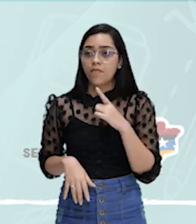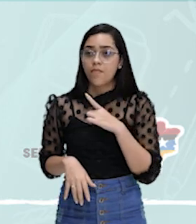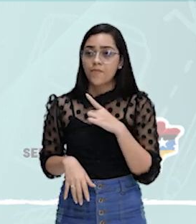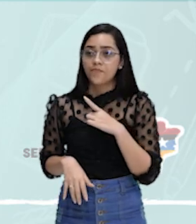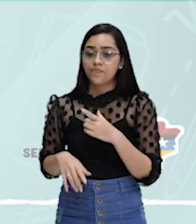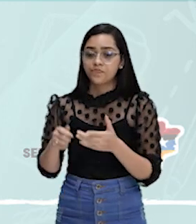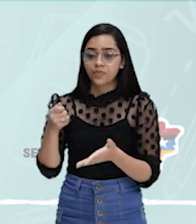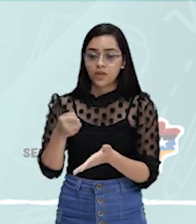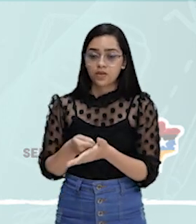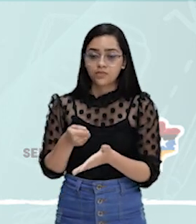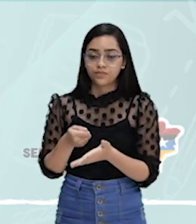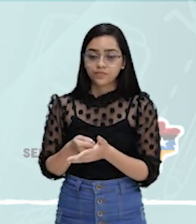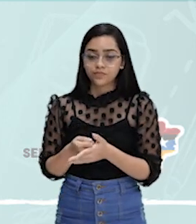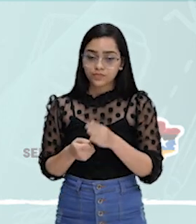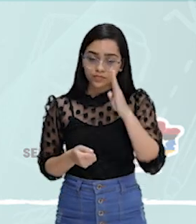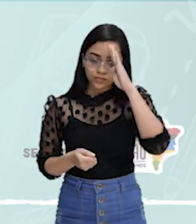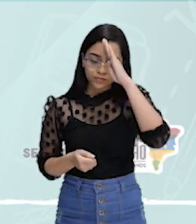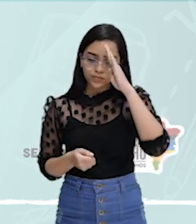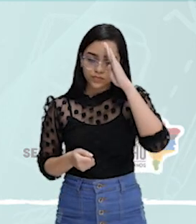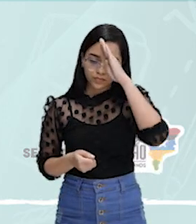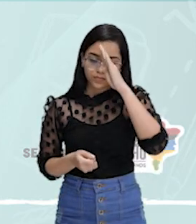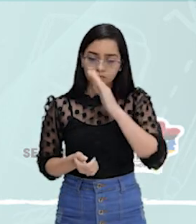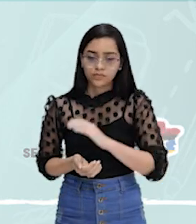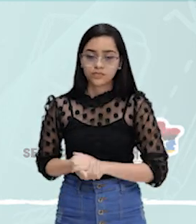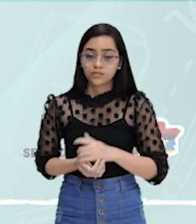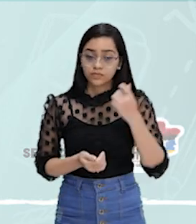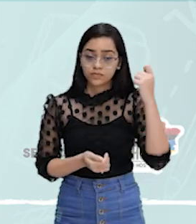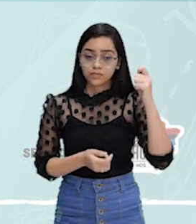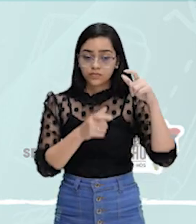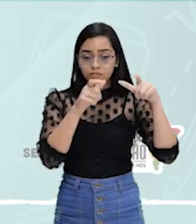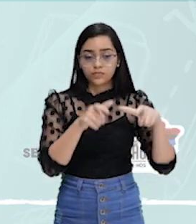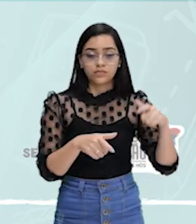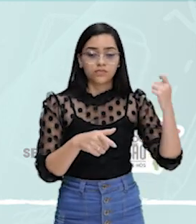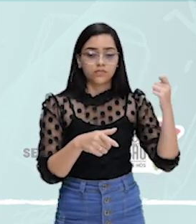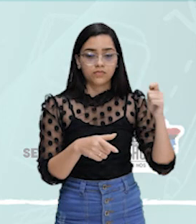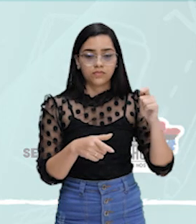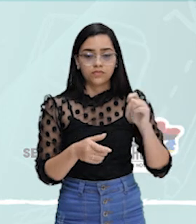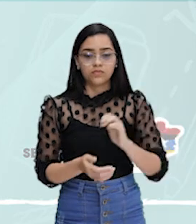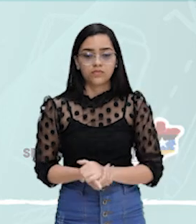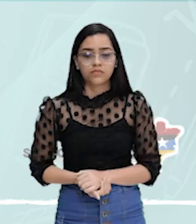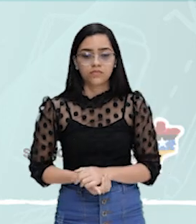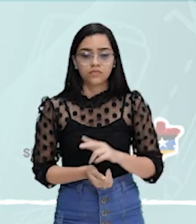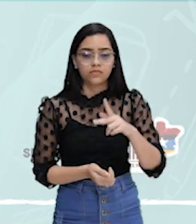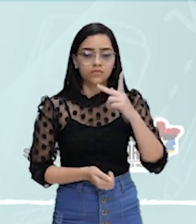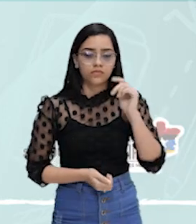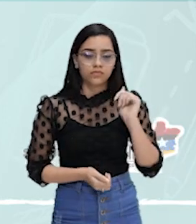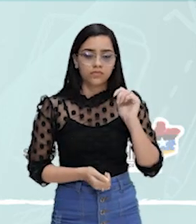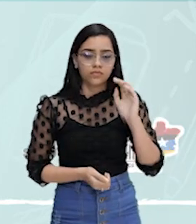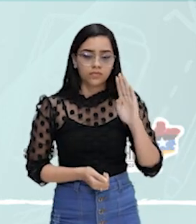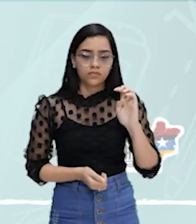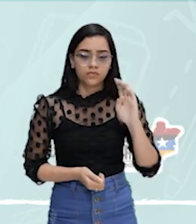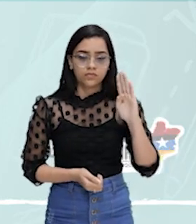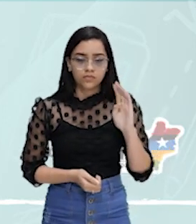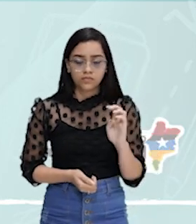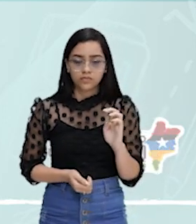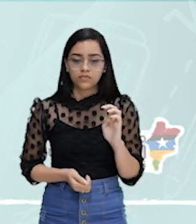da ditadura civil-militar na Argentina. A Hebe, nós temos aqui uma frase da